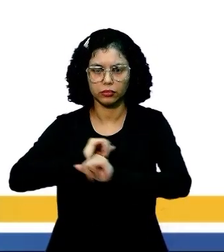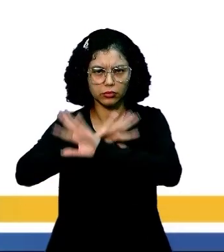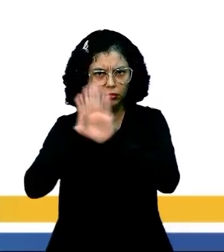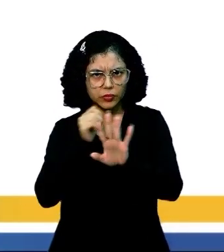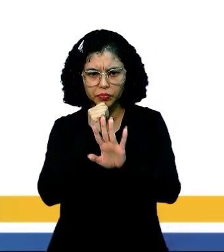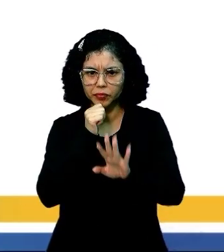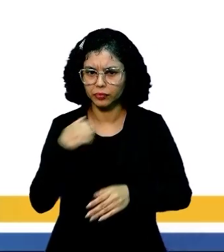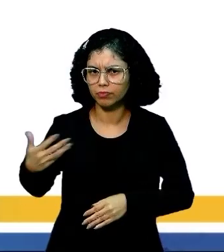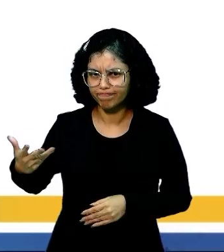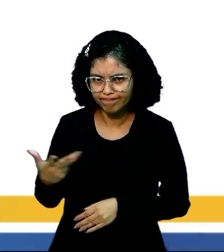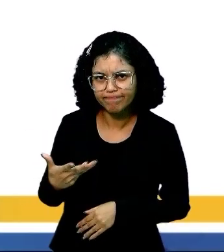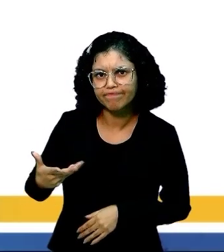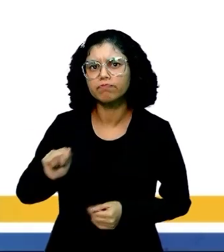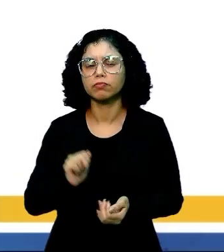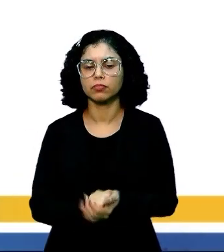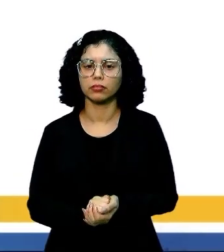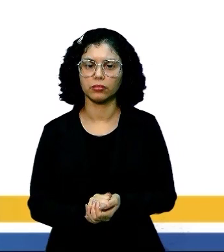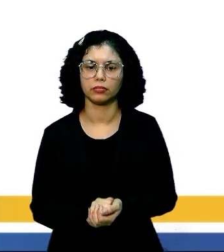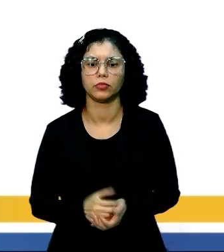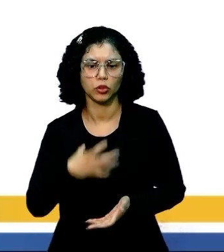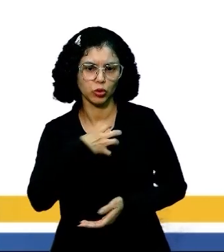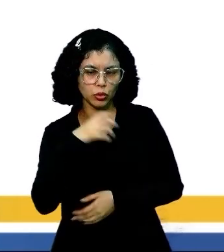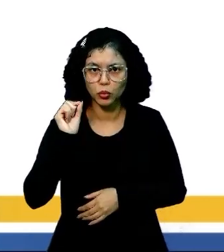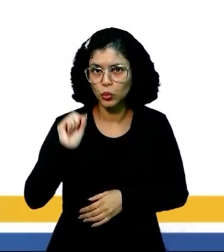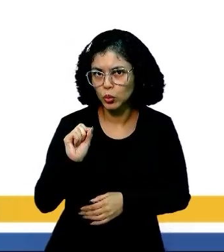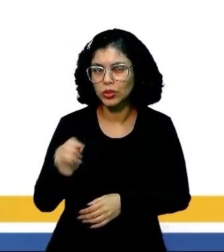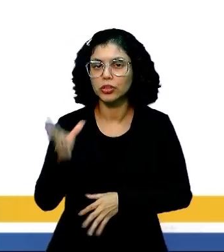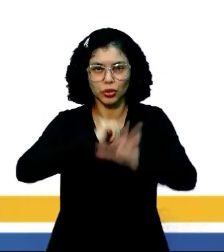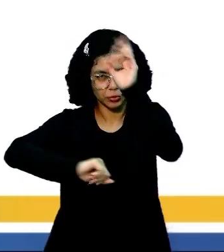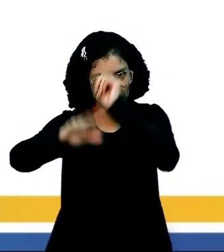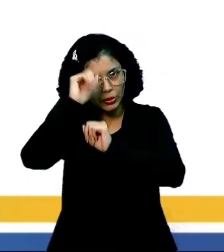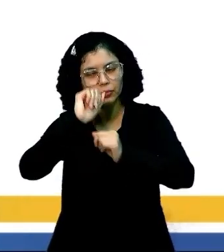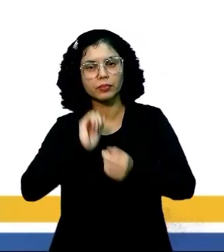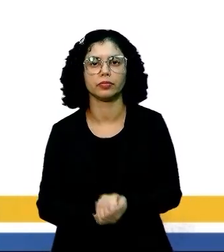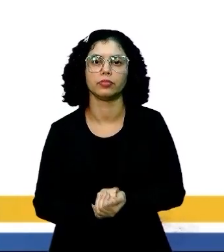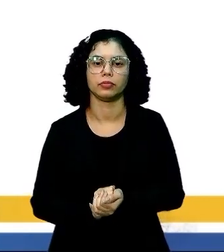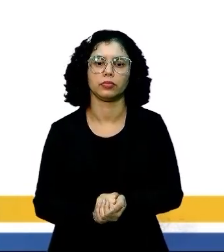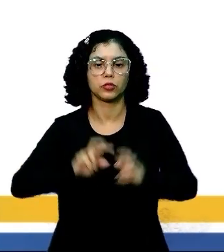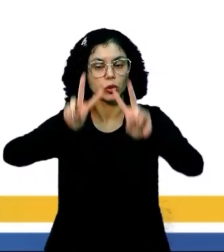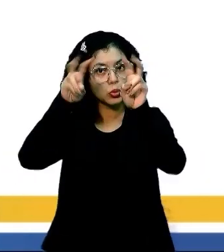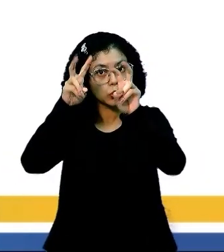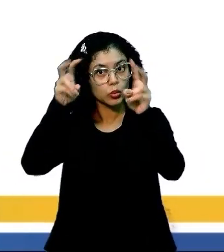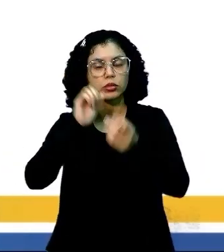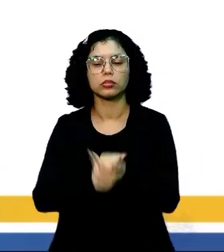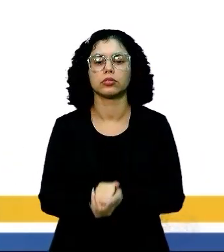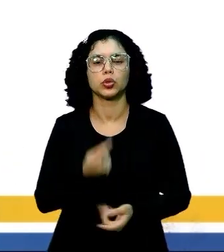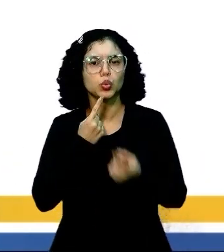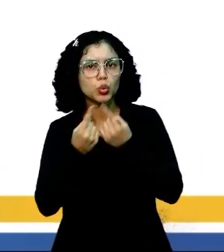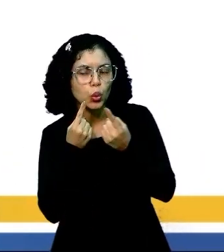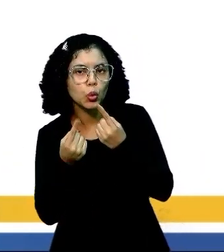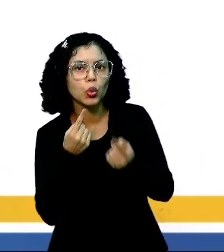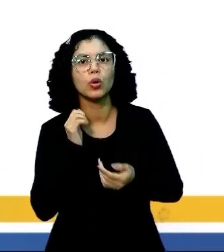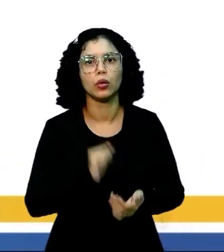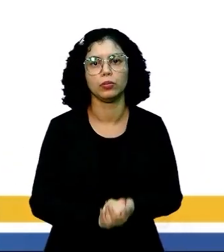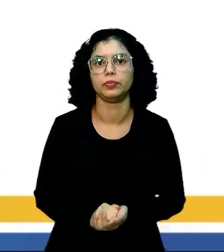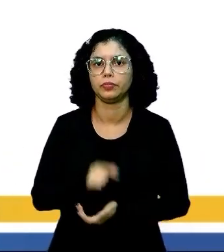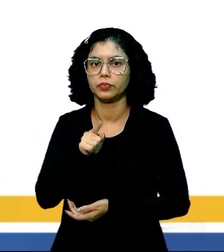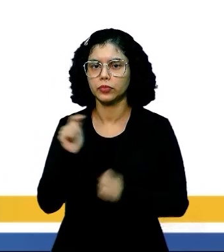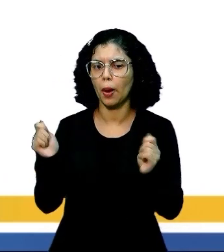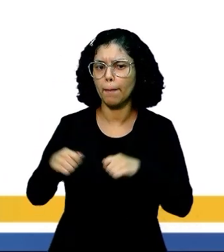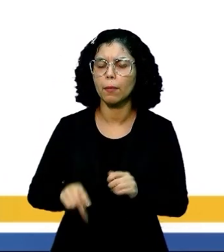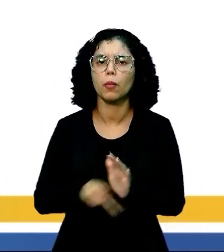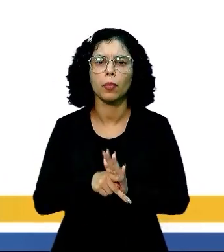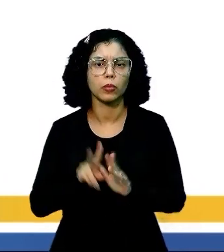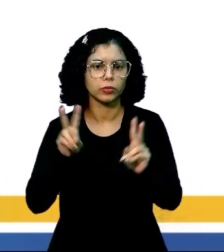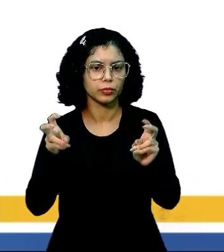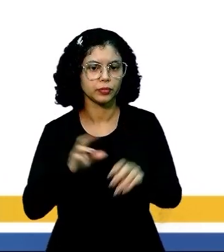mais embasada, né? Embasada no sentido de quê? De conhecer mais as temáticas, saber as discussões, né? Você está mais por dentro do